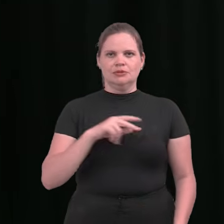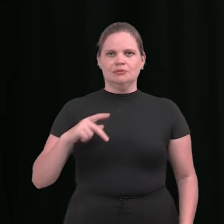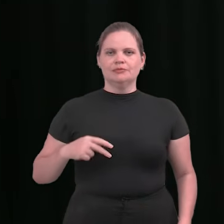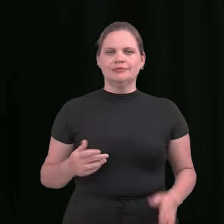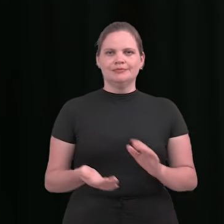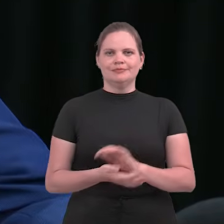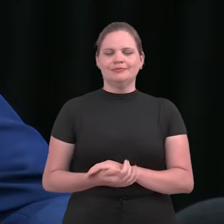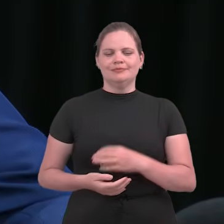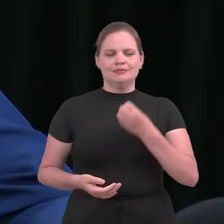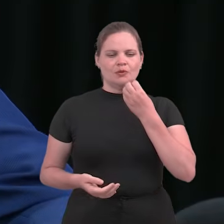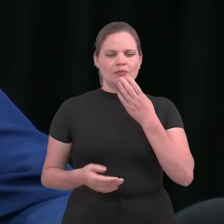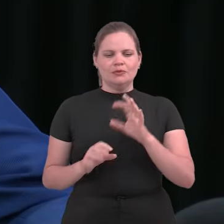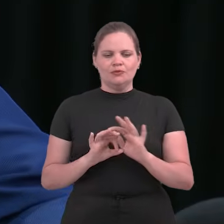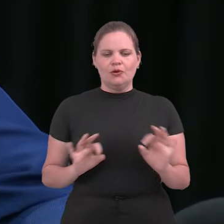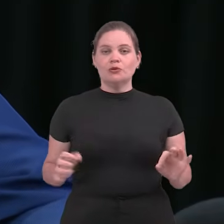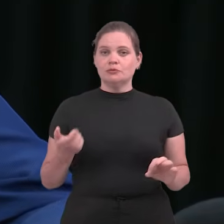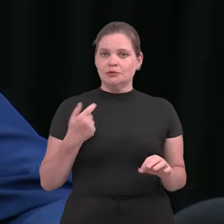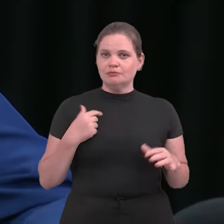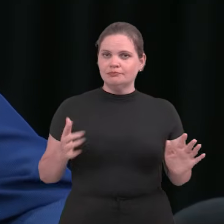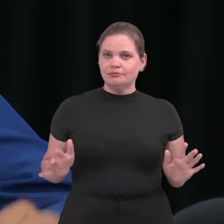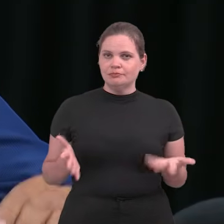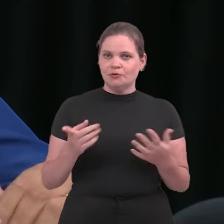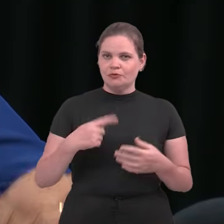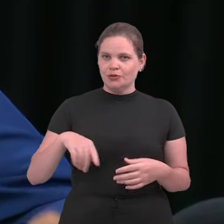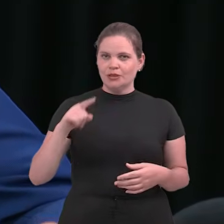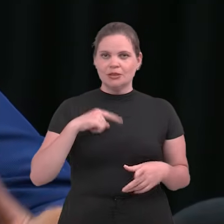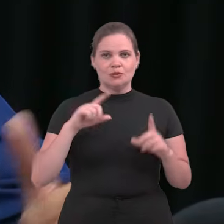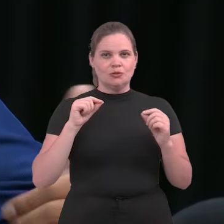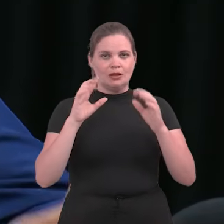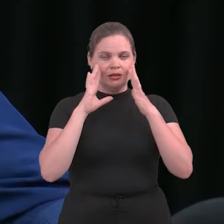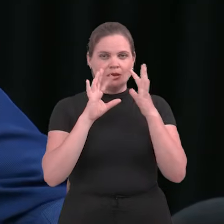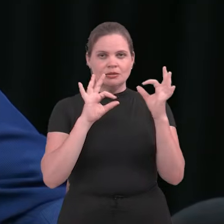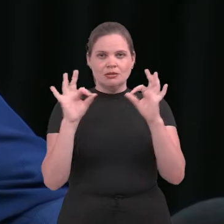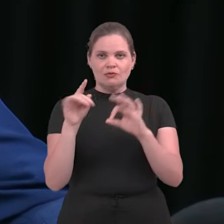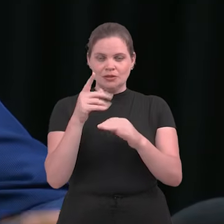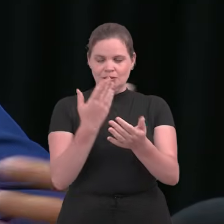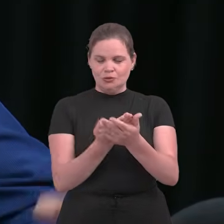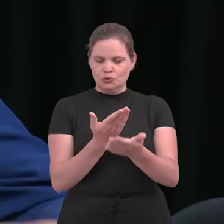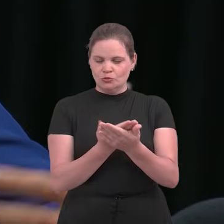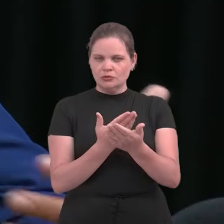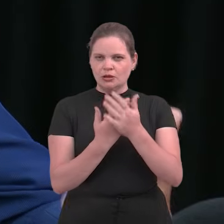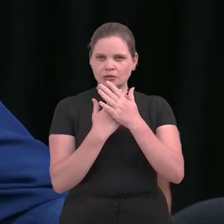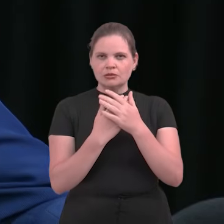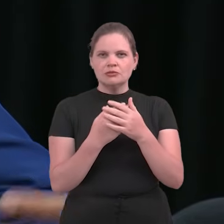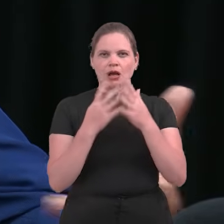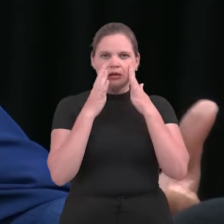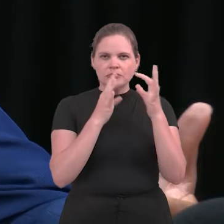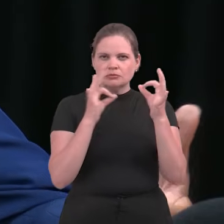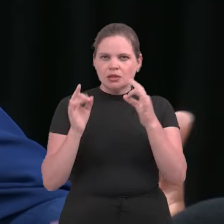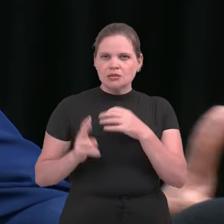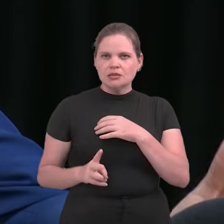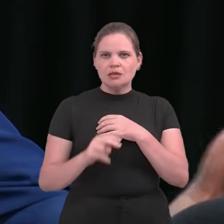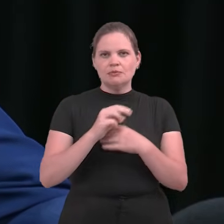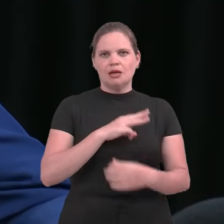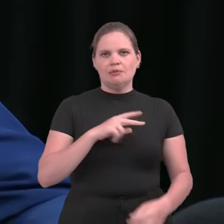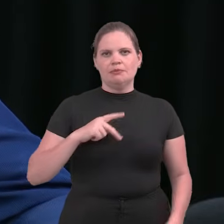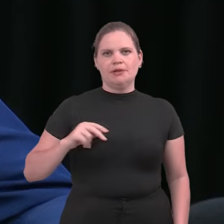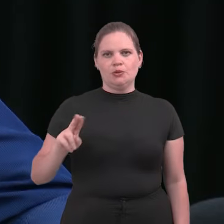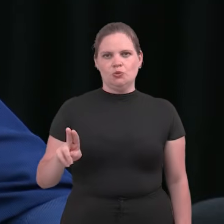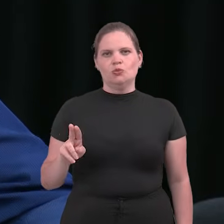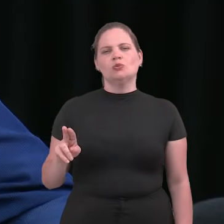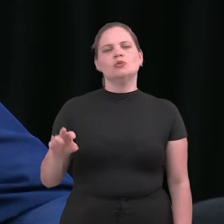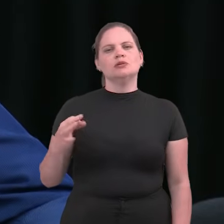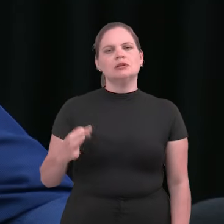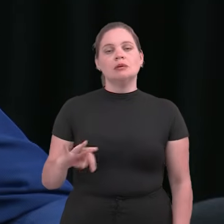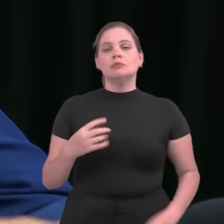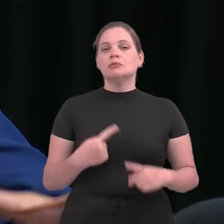Muito bom. Eu até incentivo que os irmãos que fiquem, né, que estejam estudando, acompanhem com frequência o MPU, né,